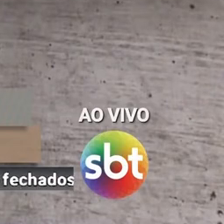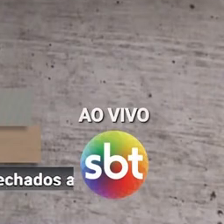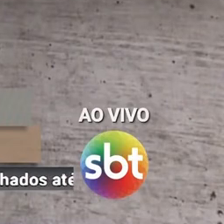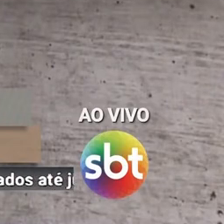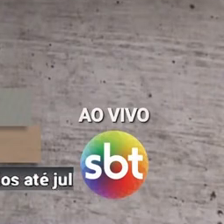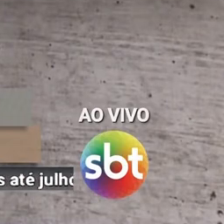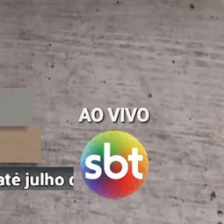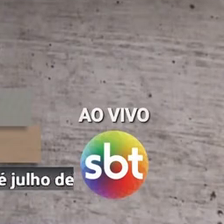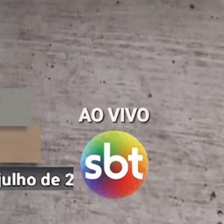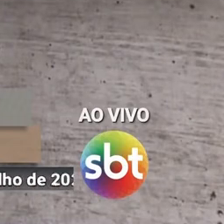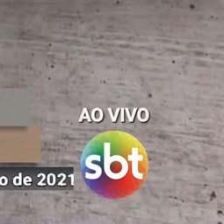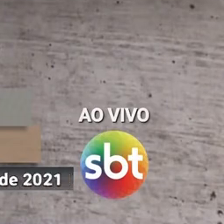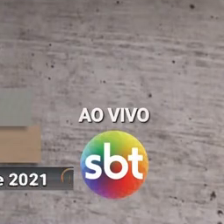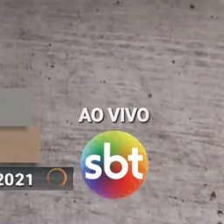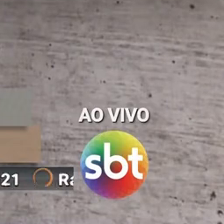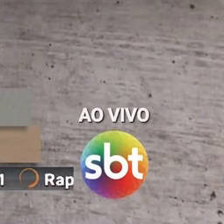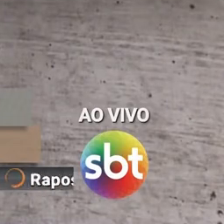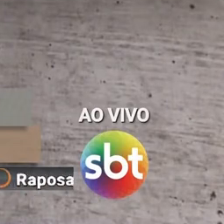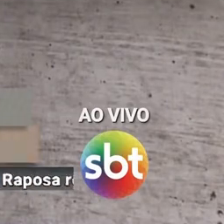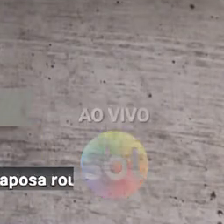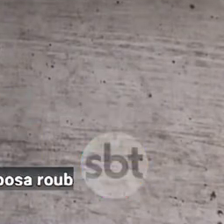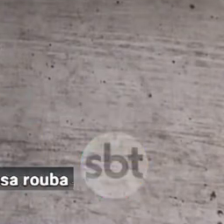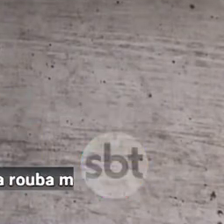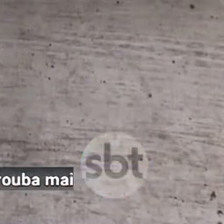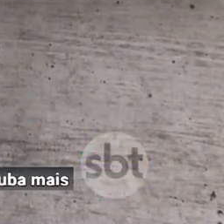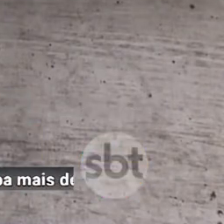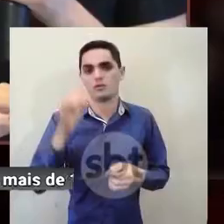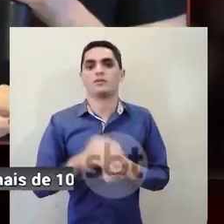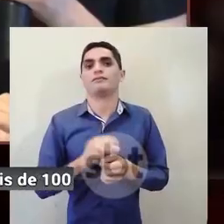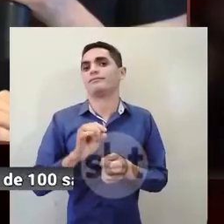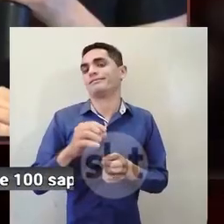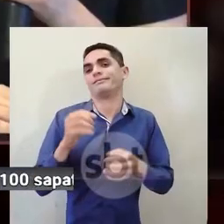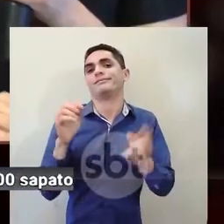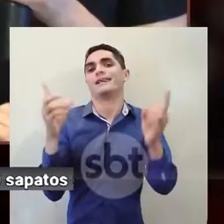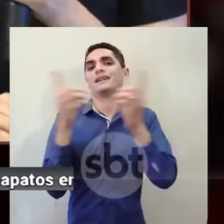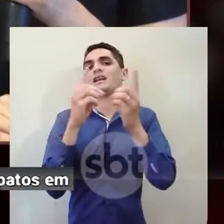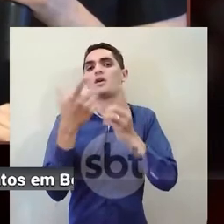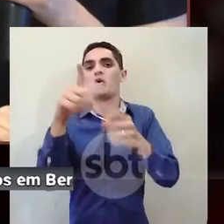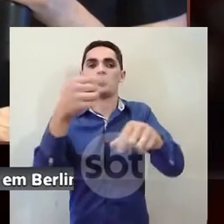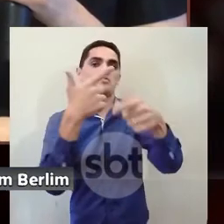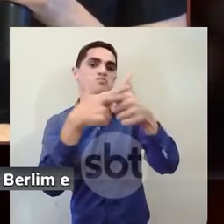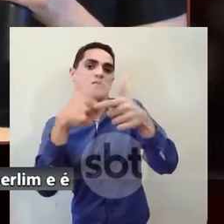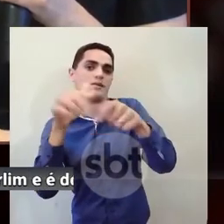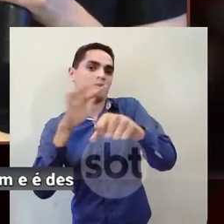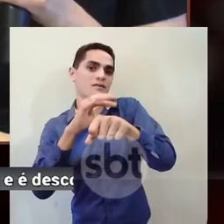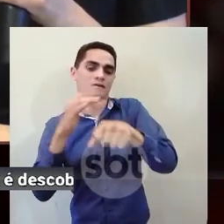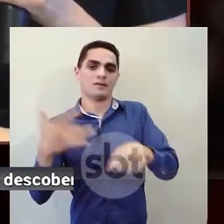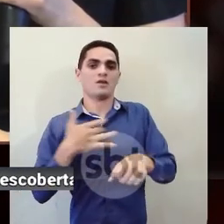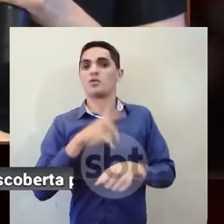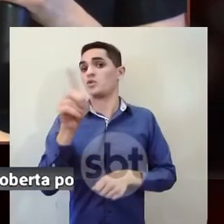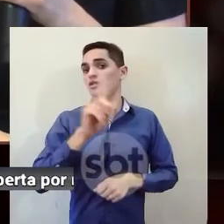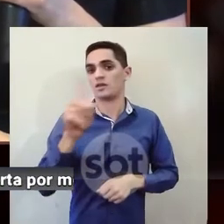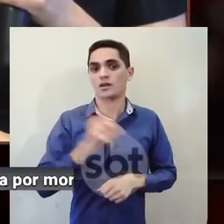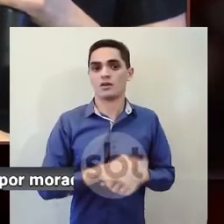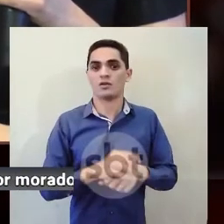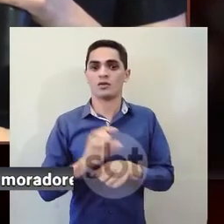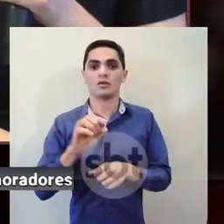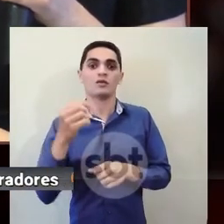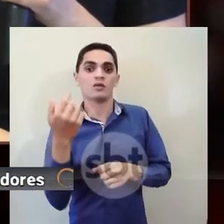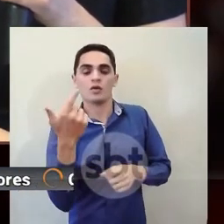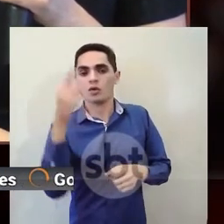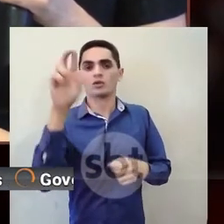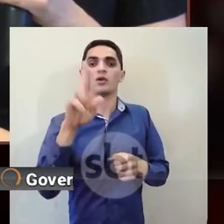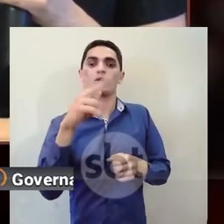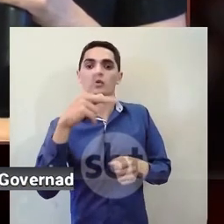respiratória e outras doenças. Vamos ouvir o que ela disse, então. A UPA Tangará e Vila Toninho permanecem com atendimento geral,